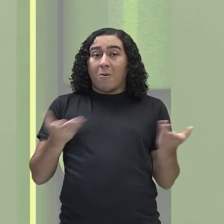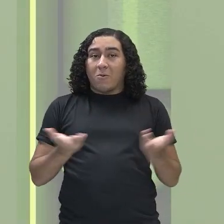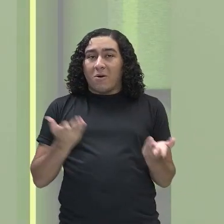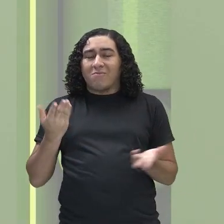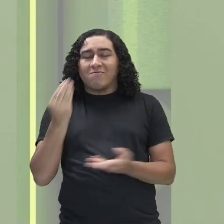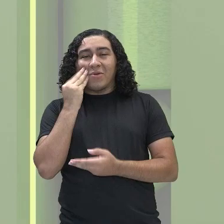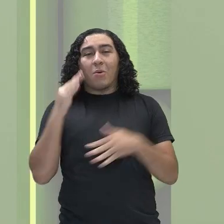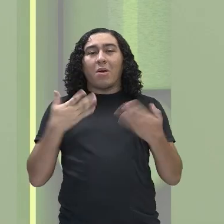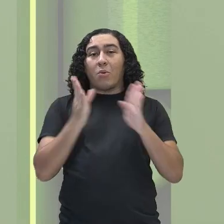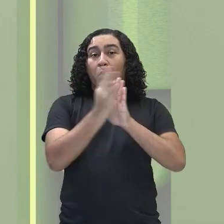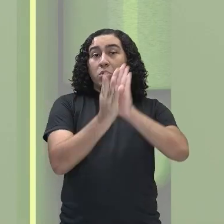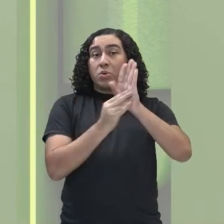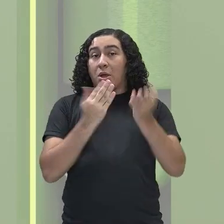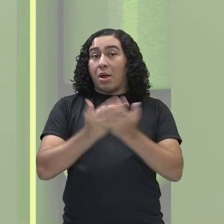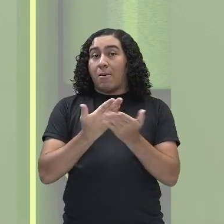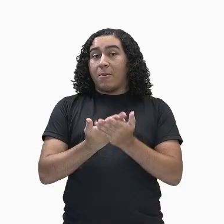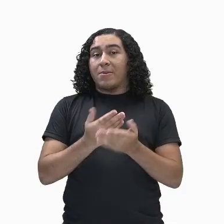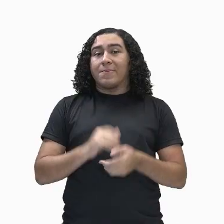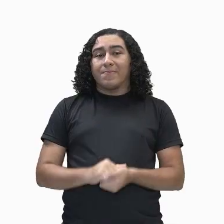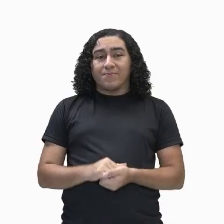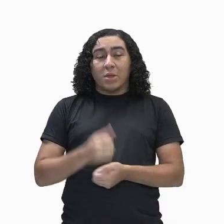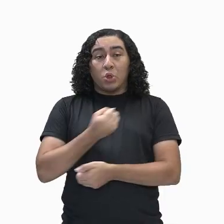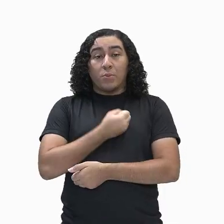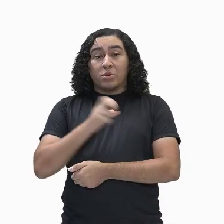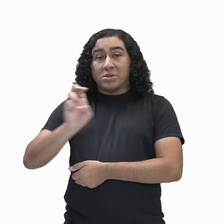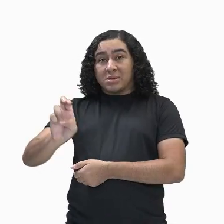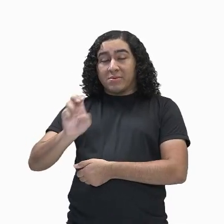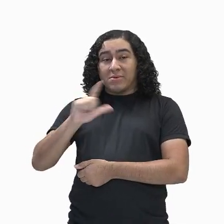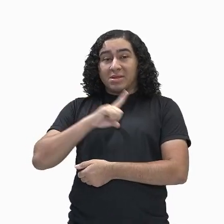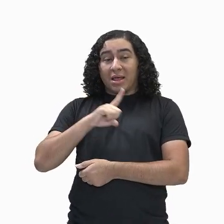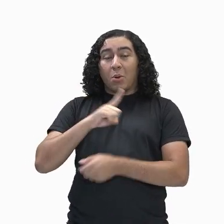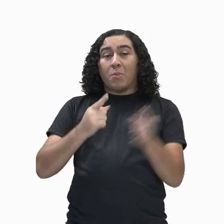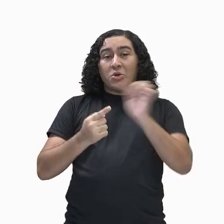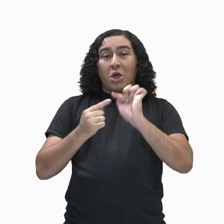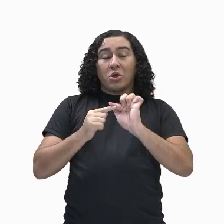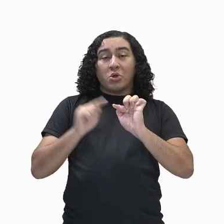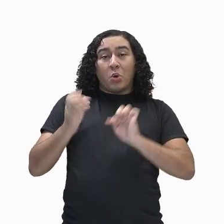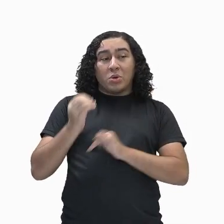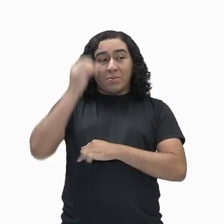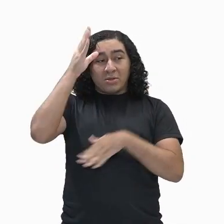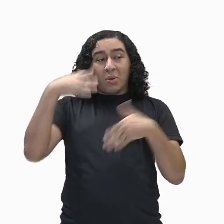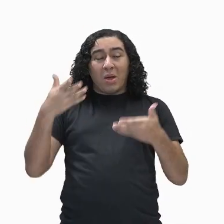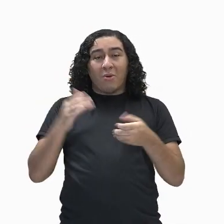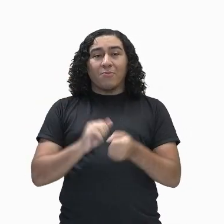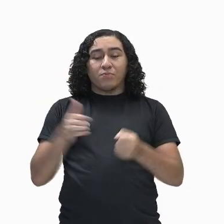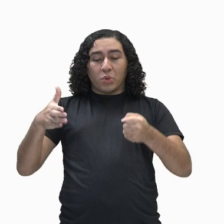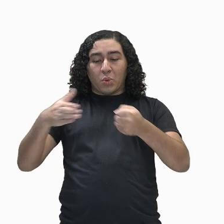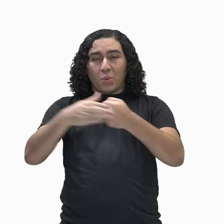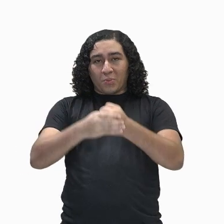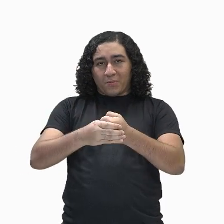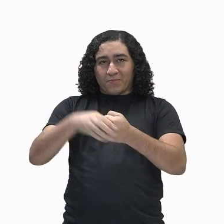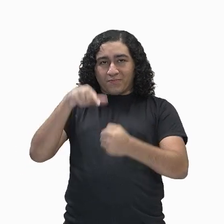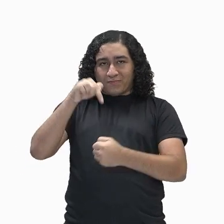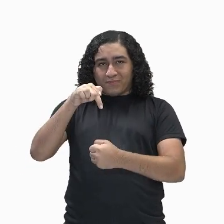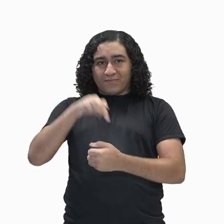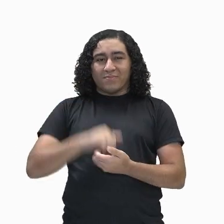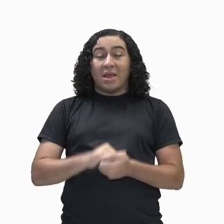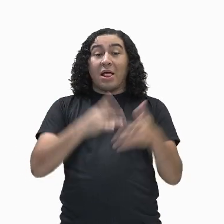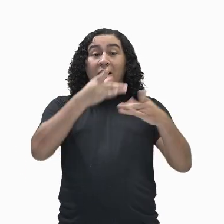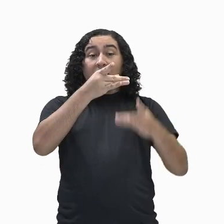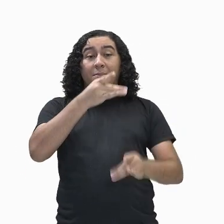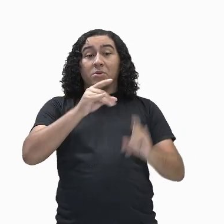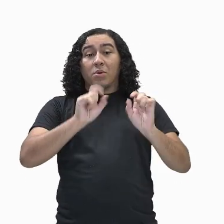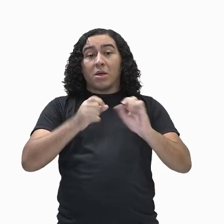conteúdo da nossa aula. Na nossa aula de número 5, o objeto de conhecimento é reino protista e no